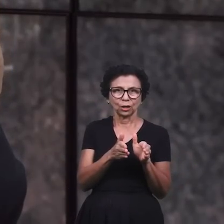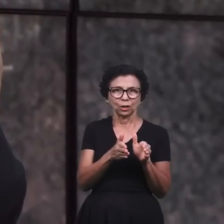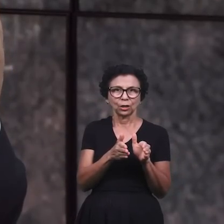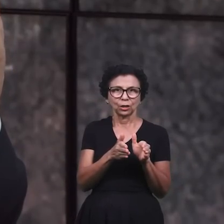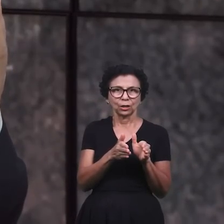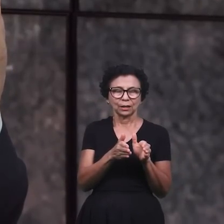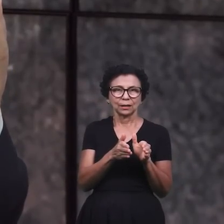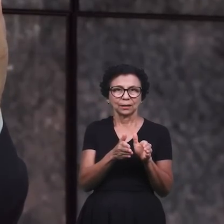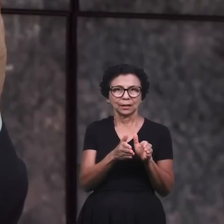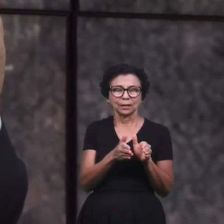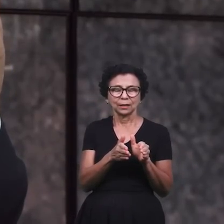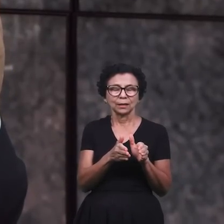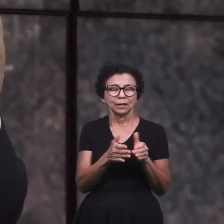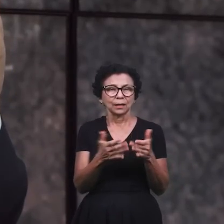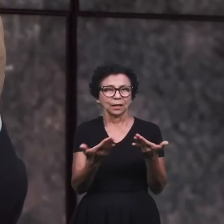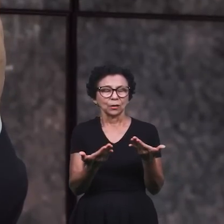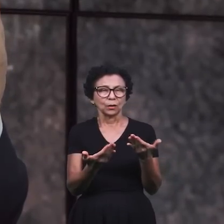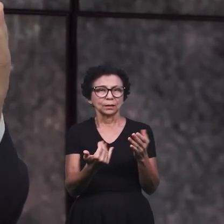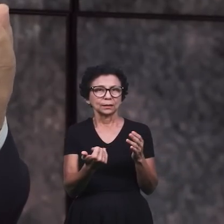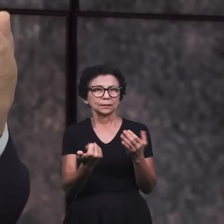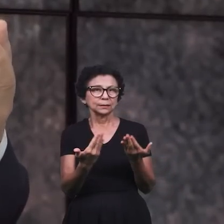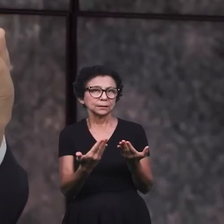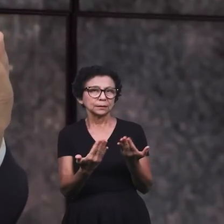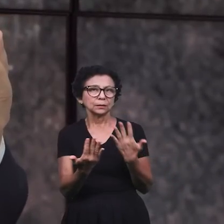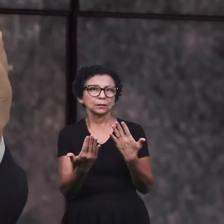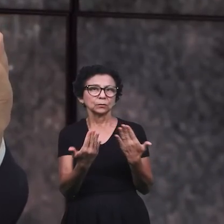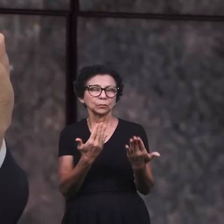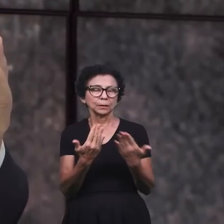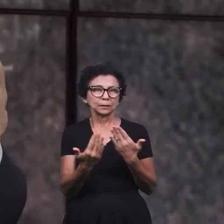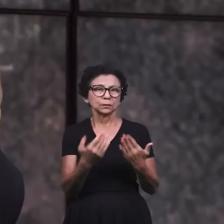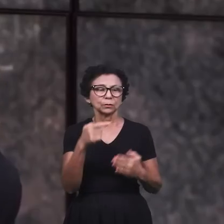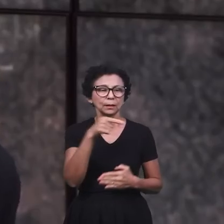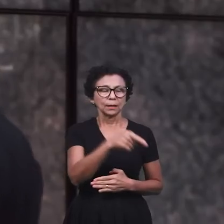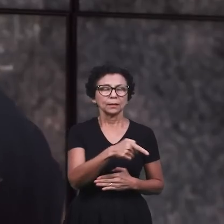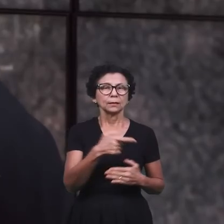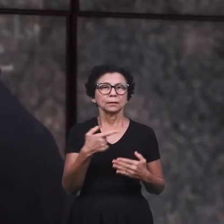rocha, ele passou a fazer parte da igreja.